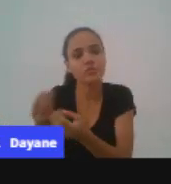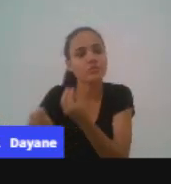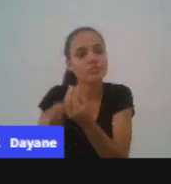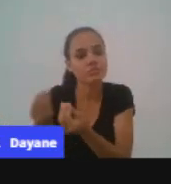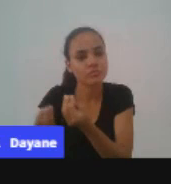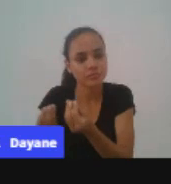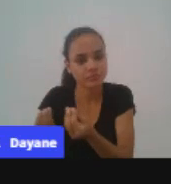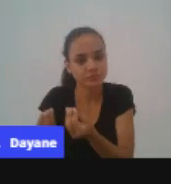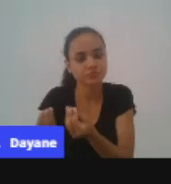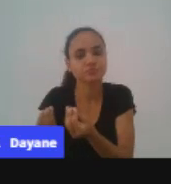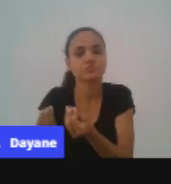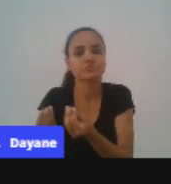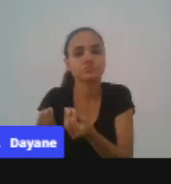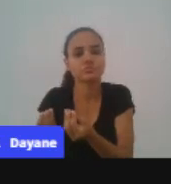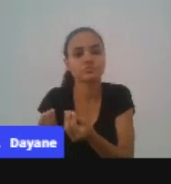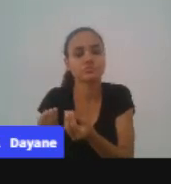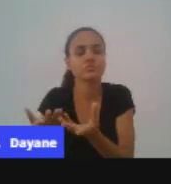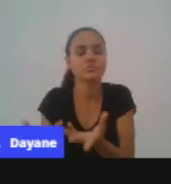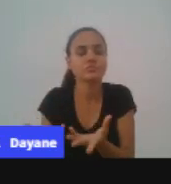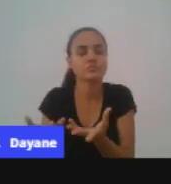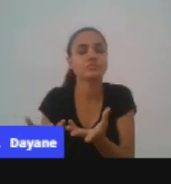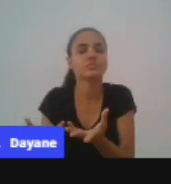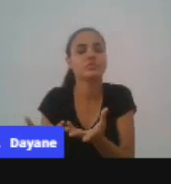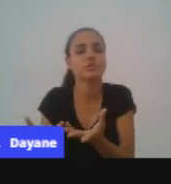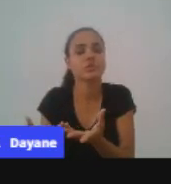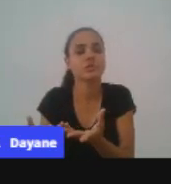tem as particularidades da construção de itens